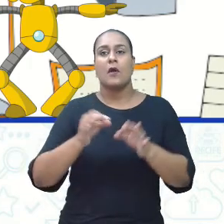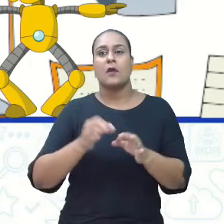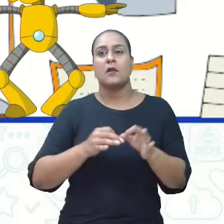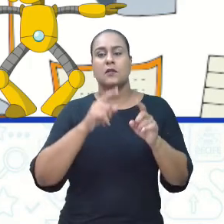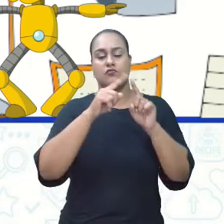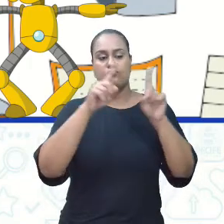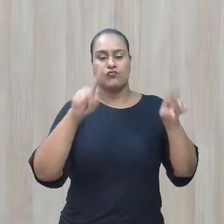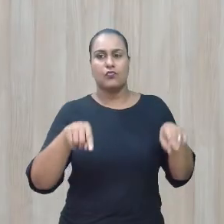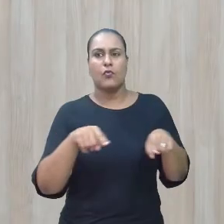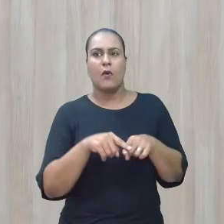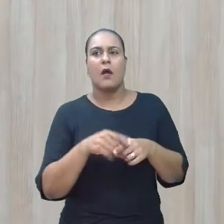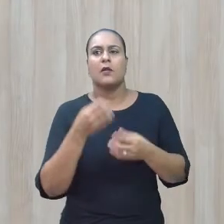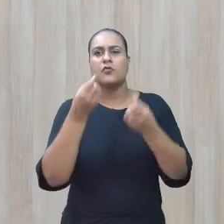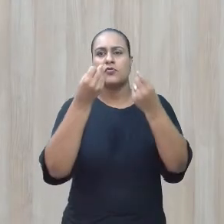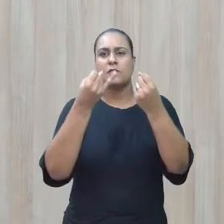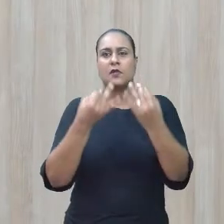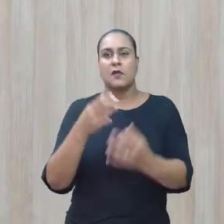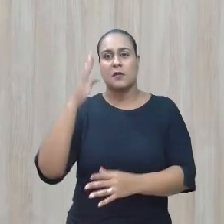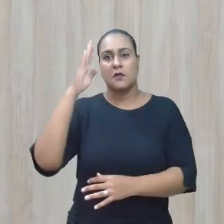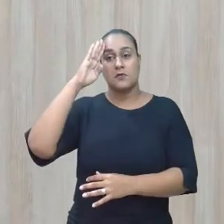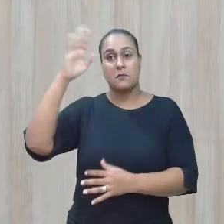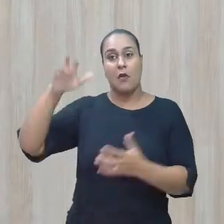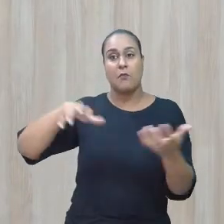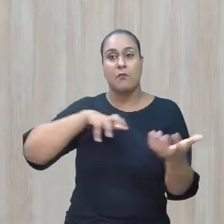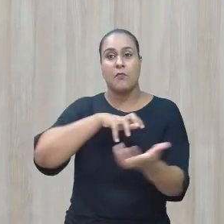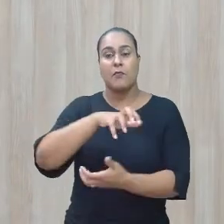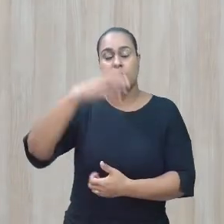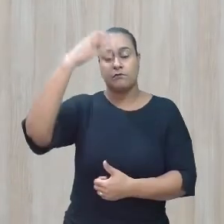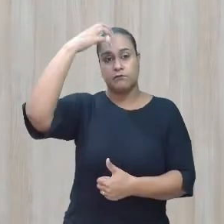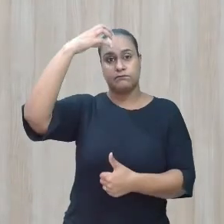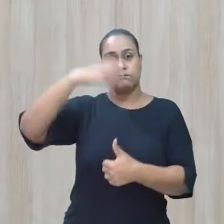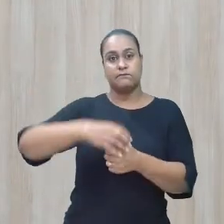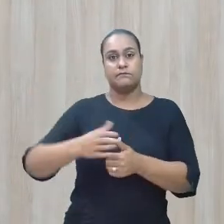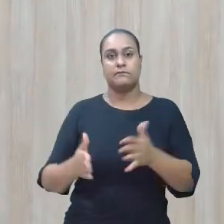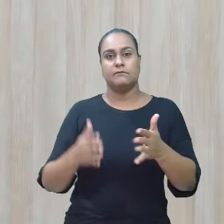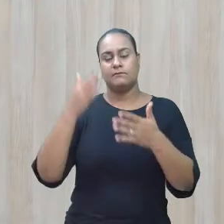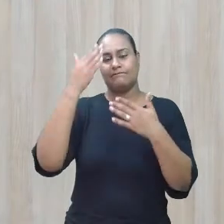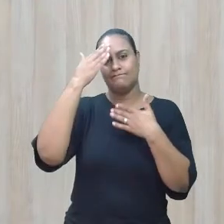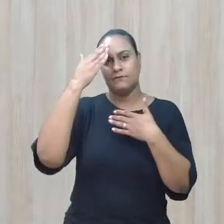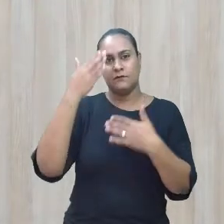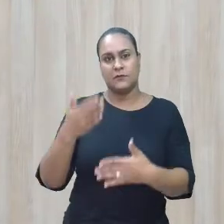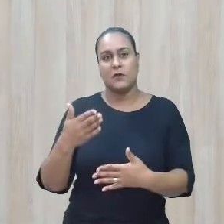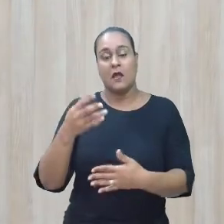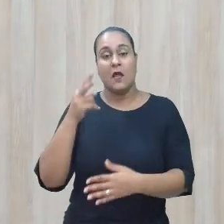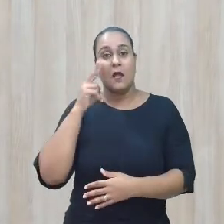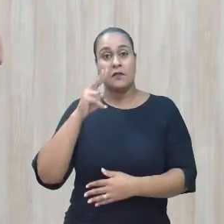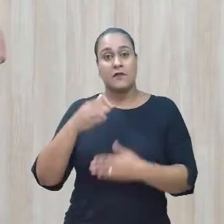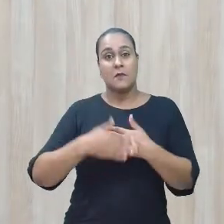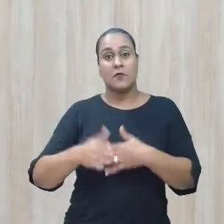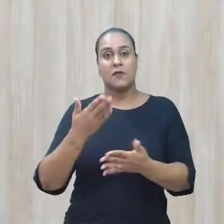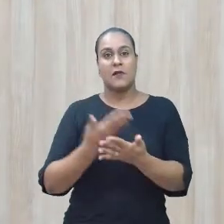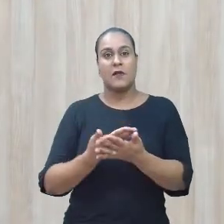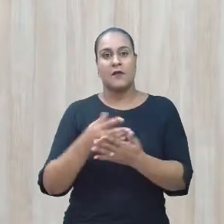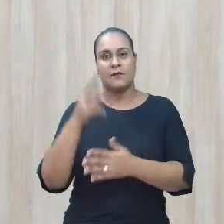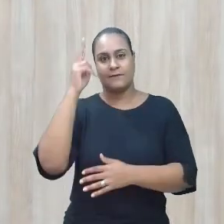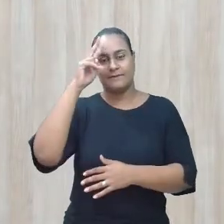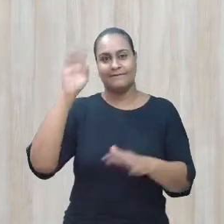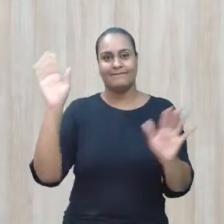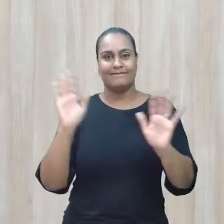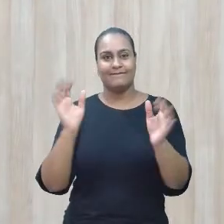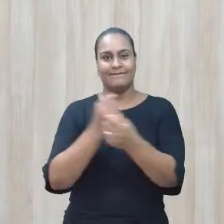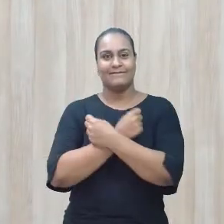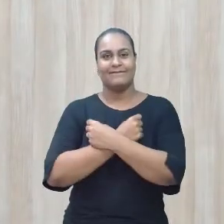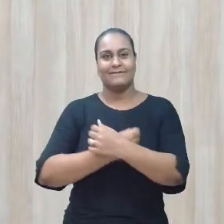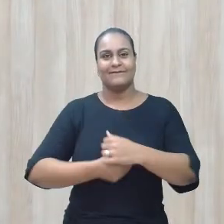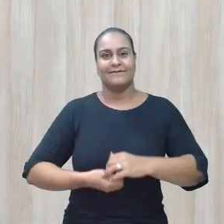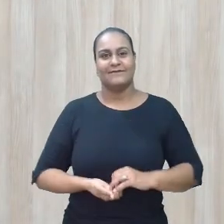características das rebeliões regenciais, tá bom? Então é isso, gente. Muito obrigado. A gente se vê na nossa próxima aula de História. Abraço.